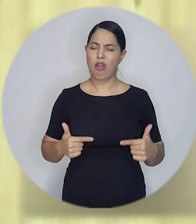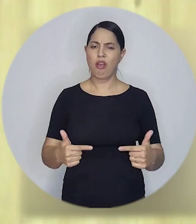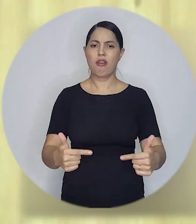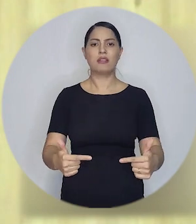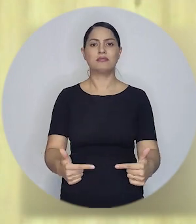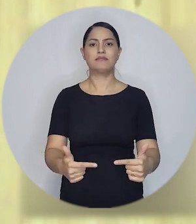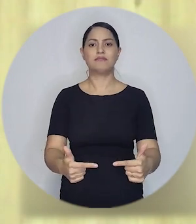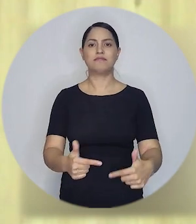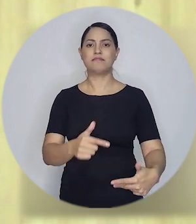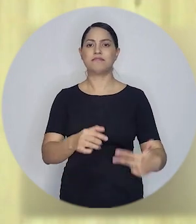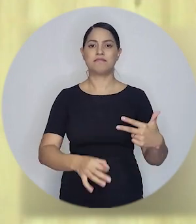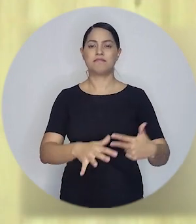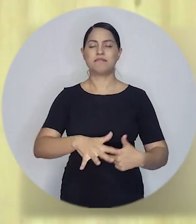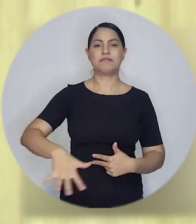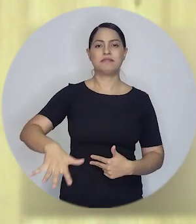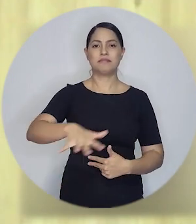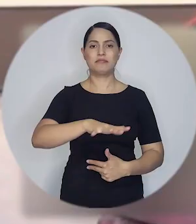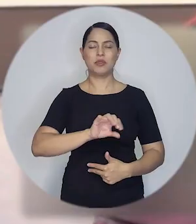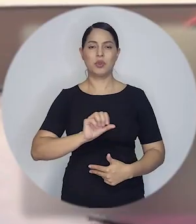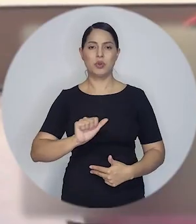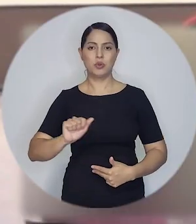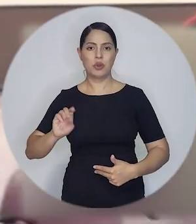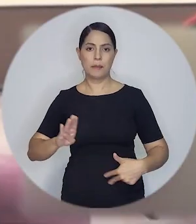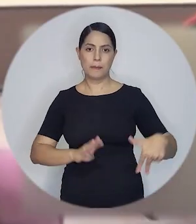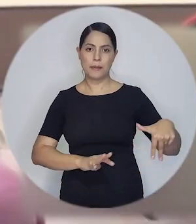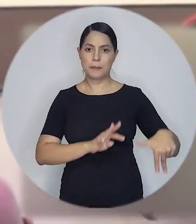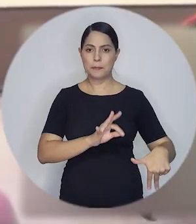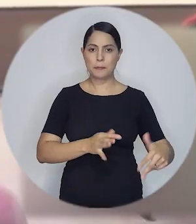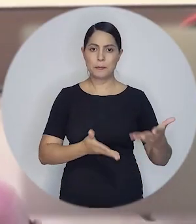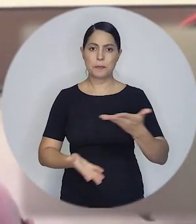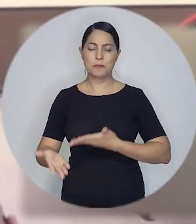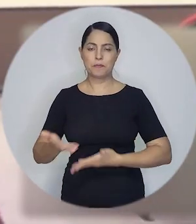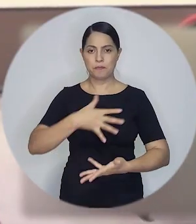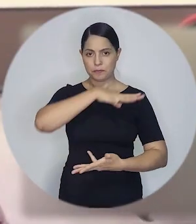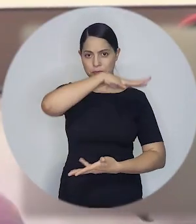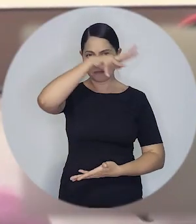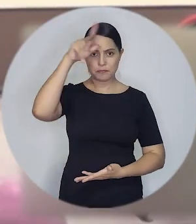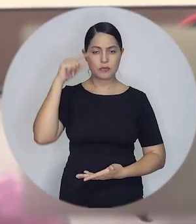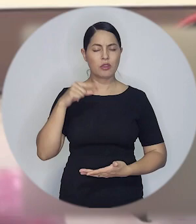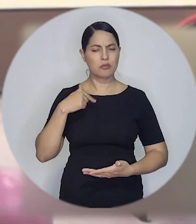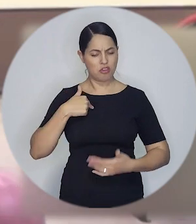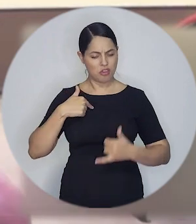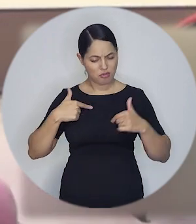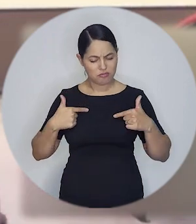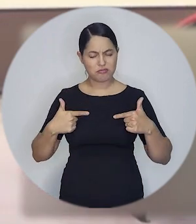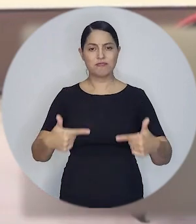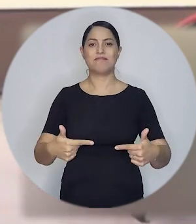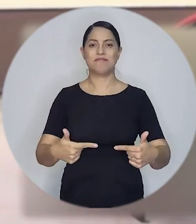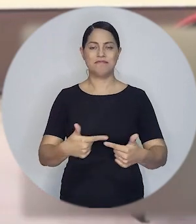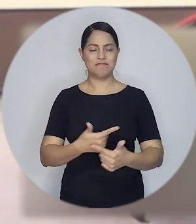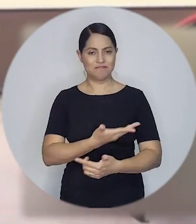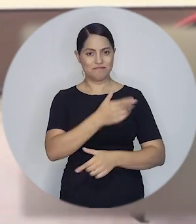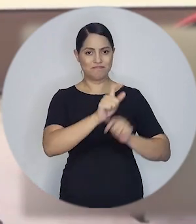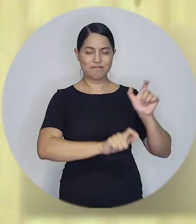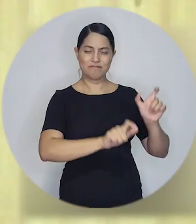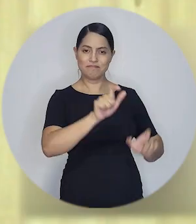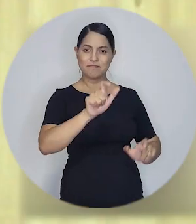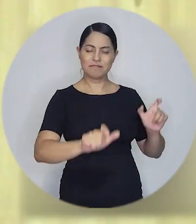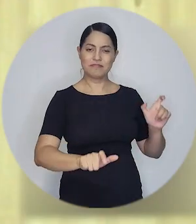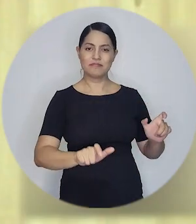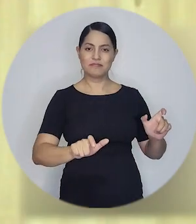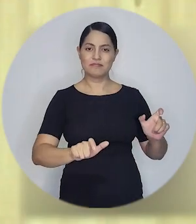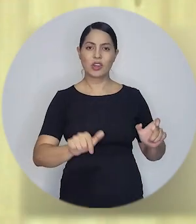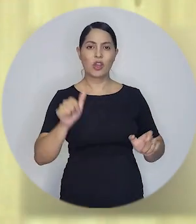elementos constitutivos da OAB e da magistratura amazonense. É por isso que afirmo, estimados magistrados,